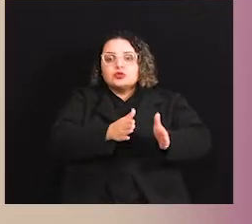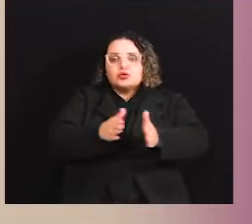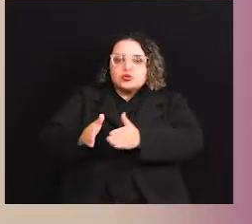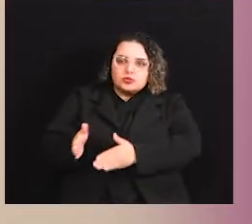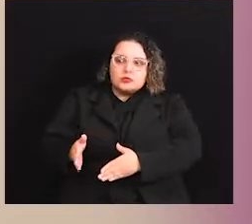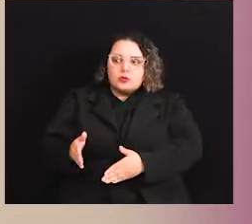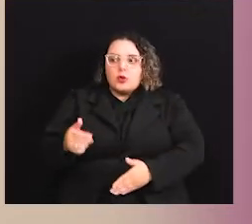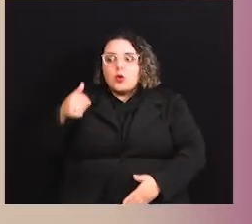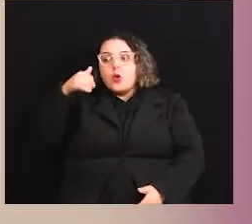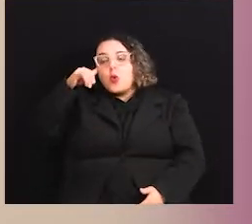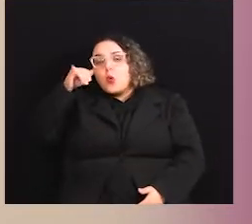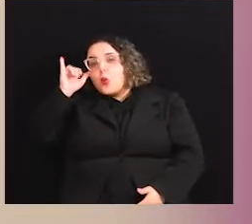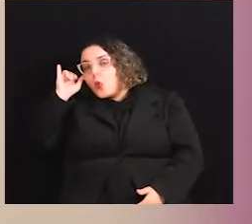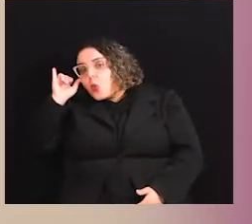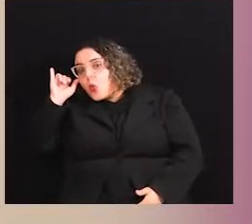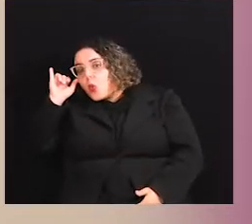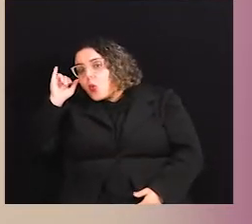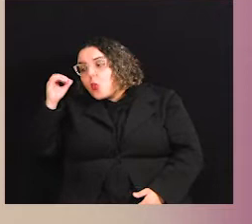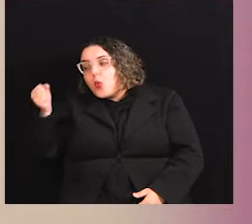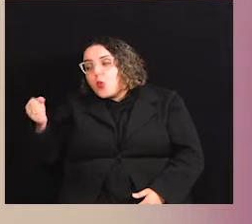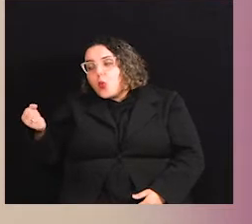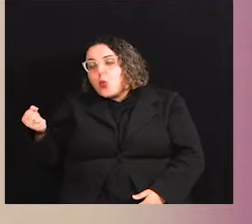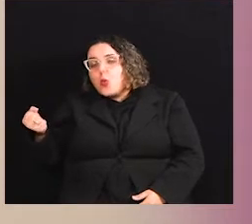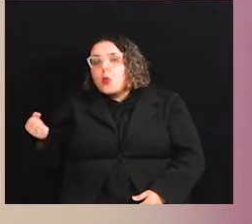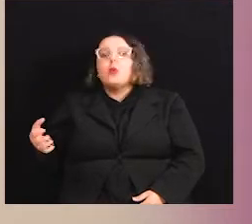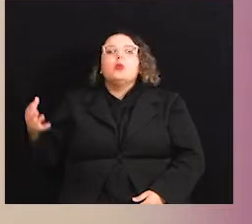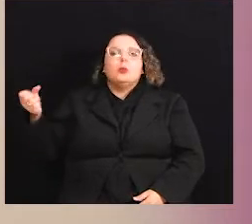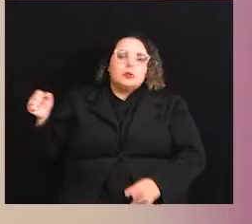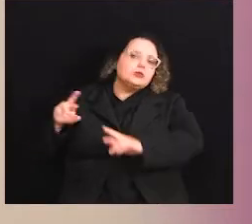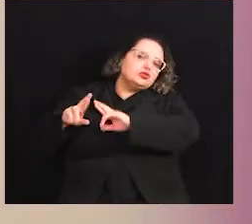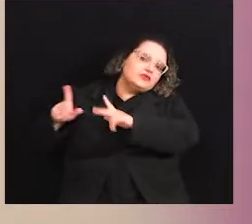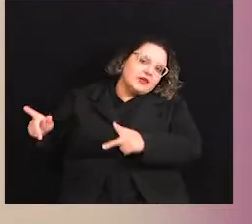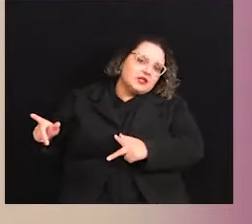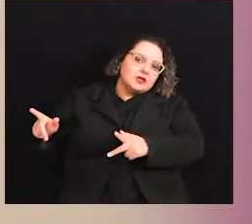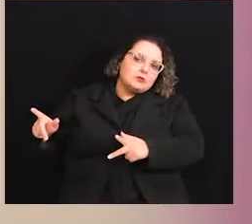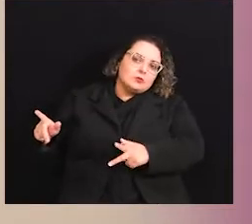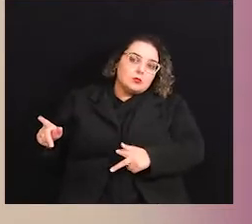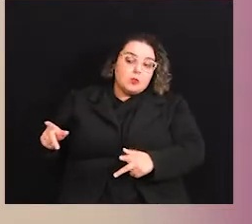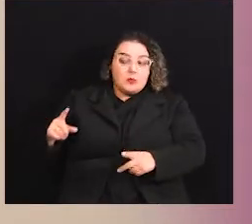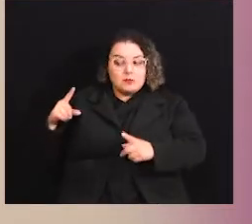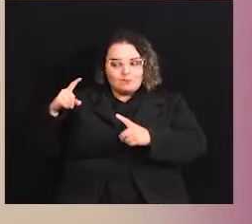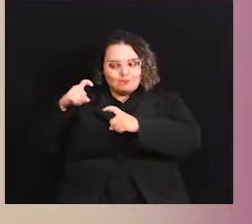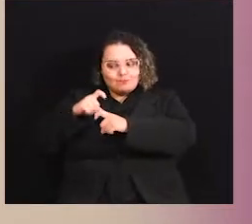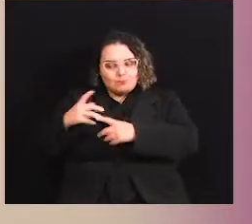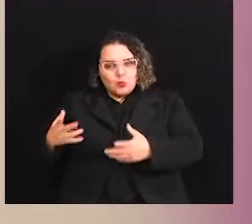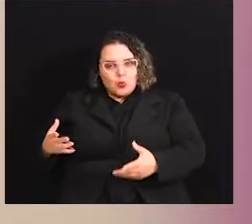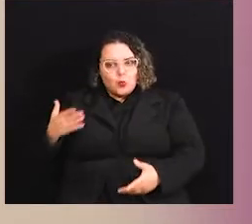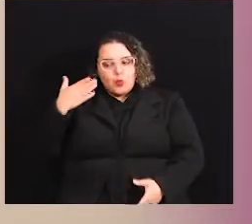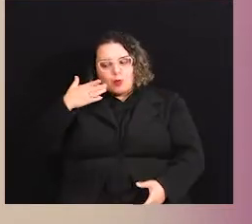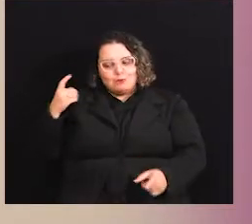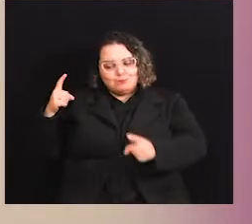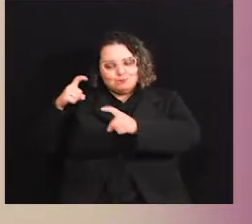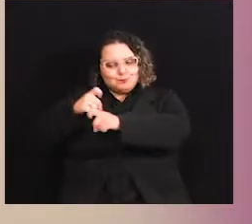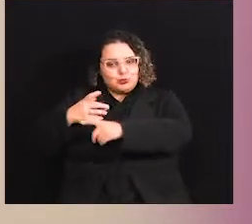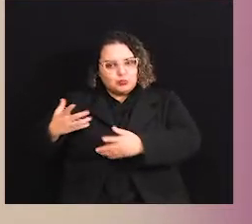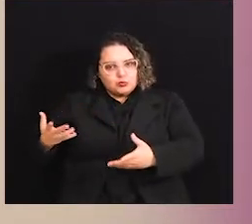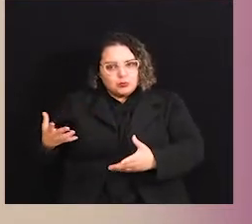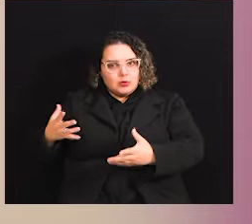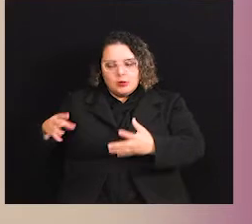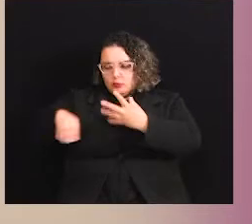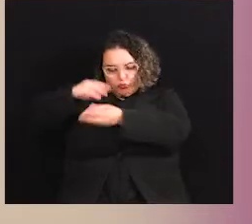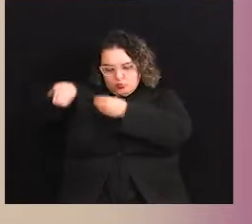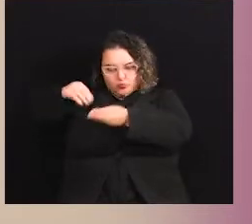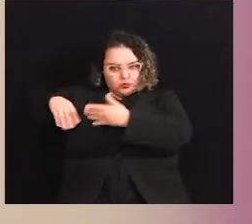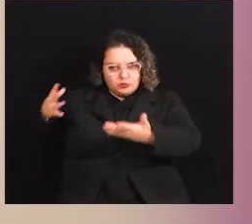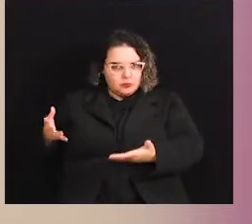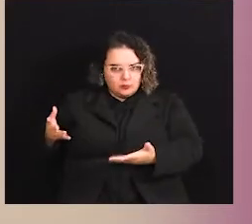leite da vaca já é um leite totalmente diferente. Ele já tem uma proteína mais complexa, um açúcar mais complexo, mas é tudo